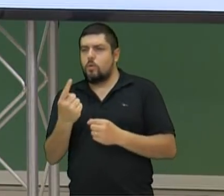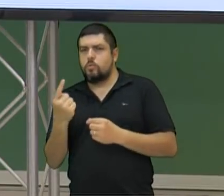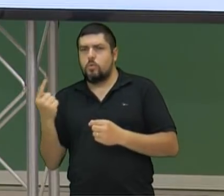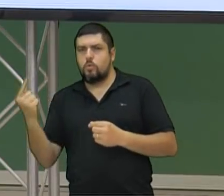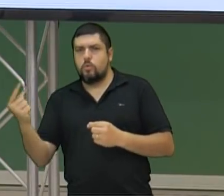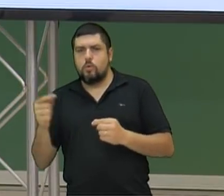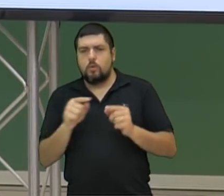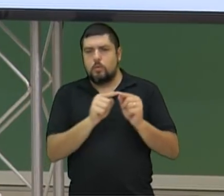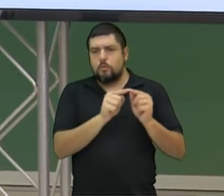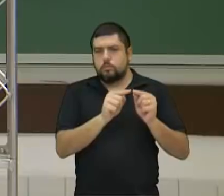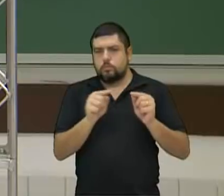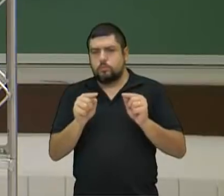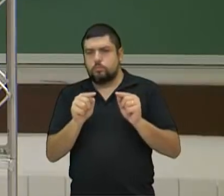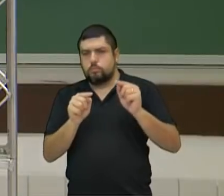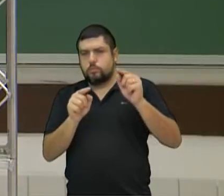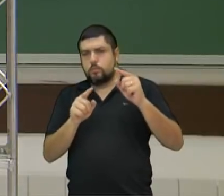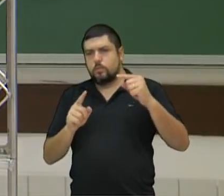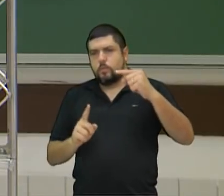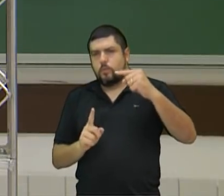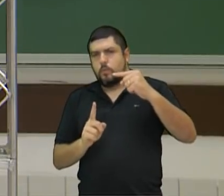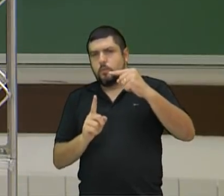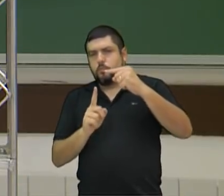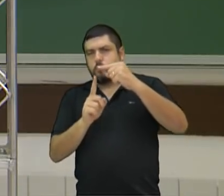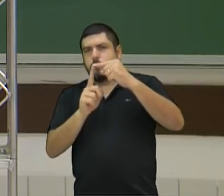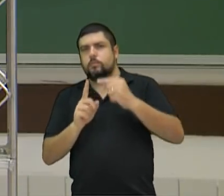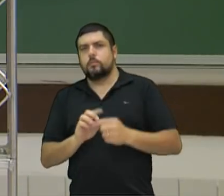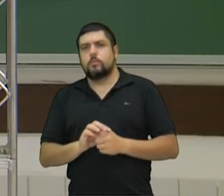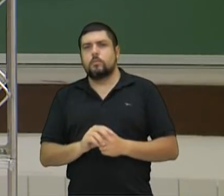maneira para o 2 e 2. Então, nós temos um